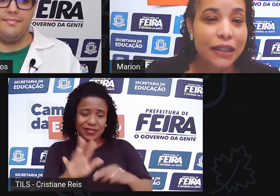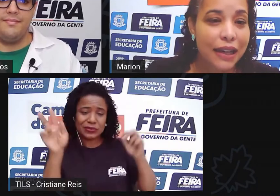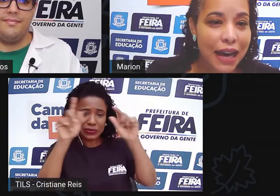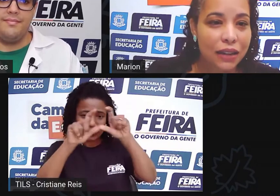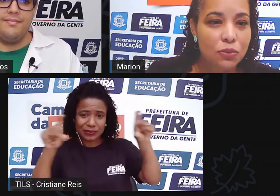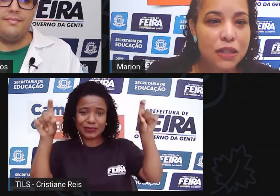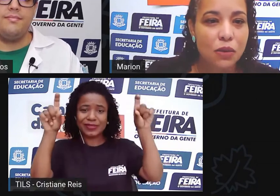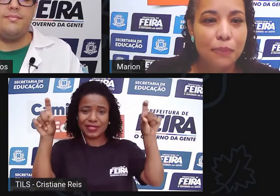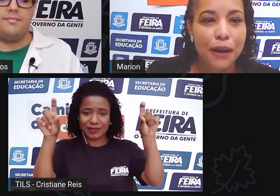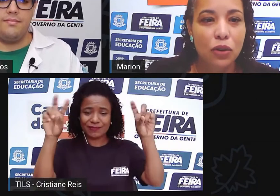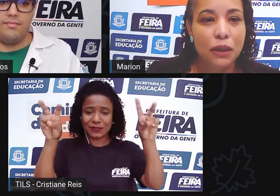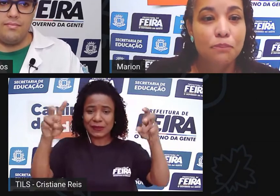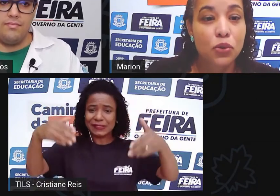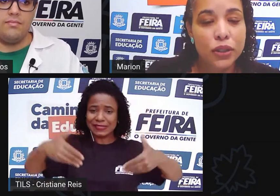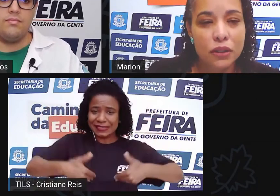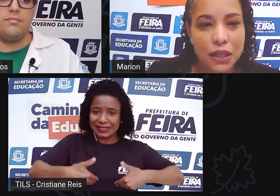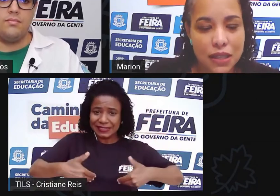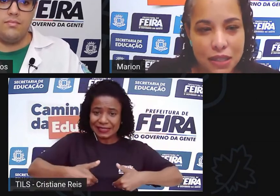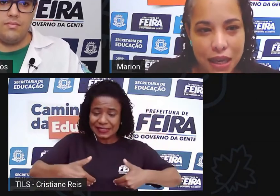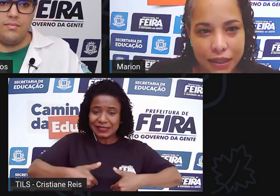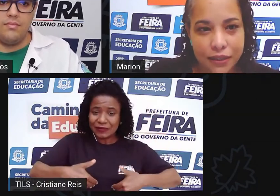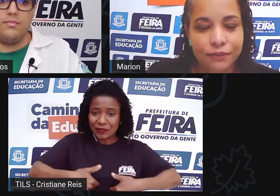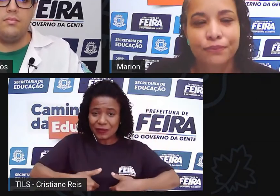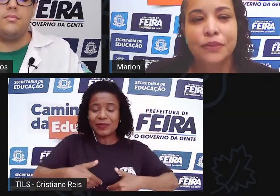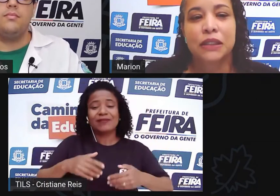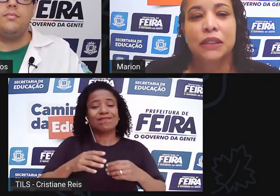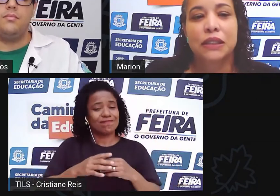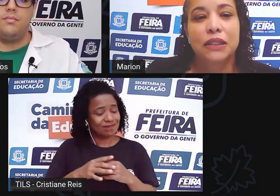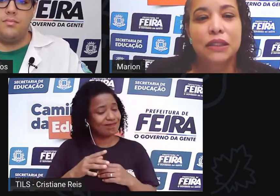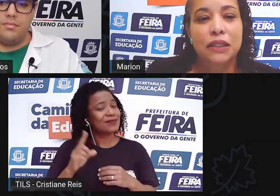é delicado, mas é uma pauta muito necessária.